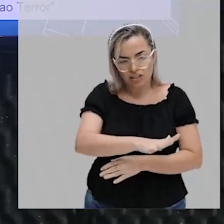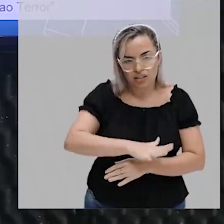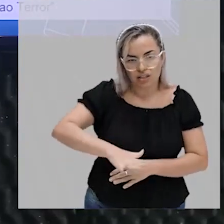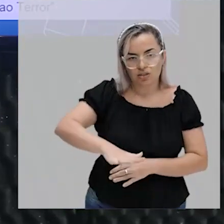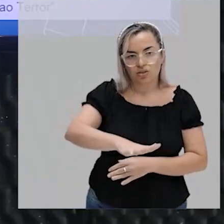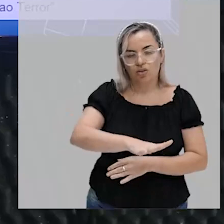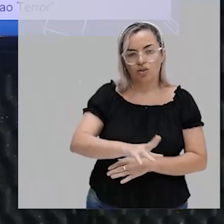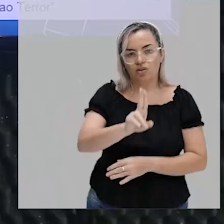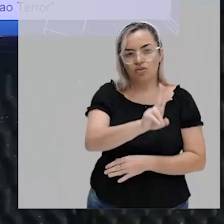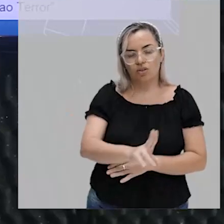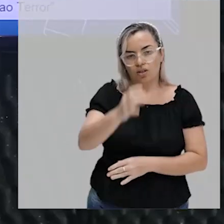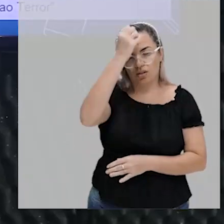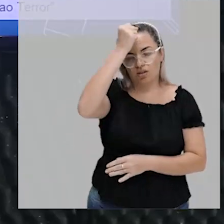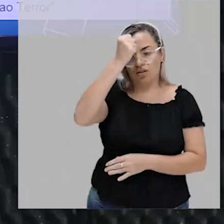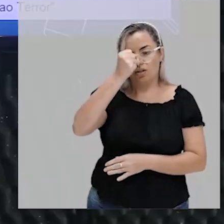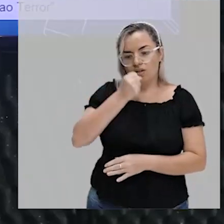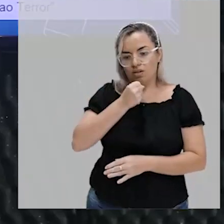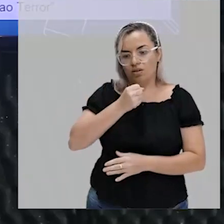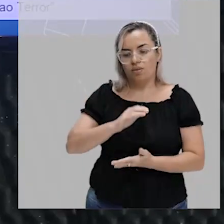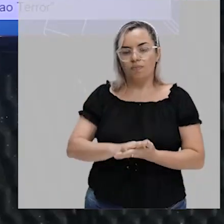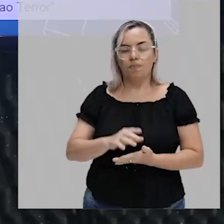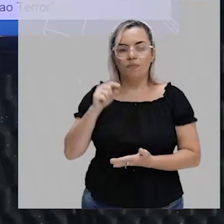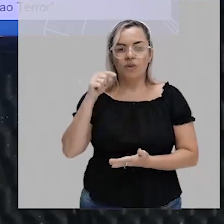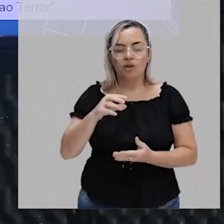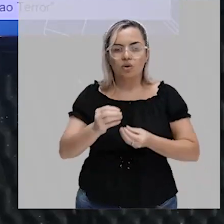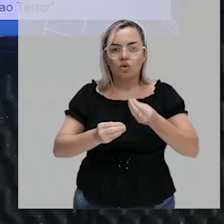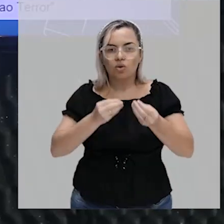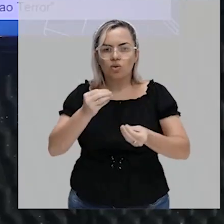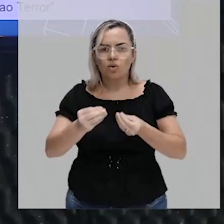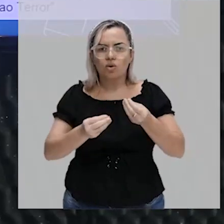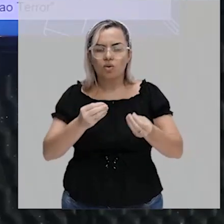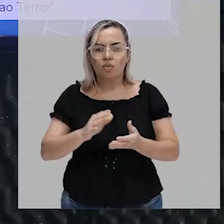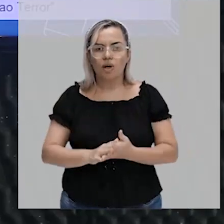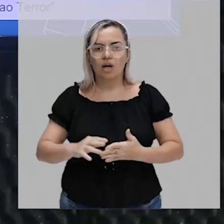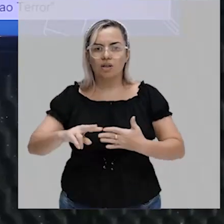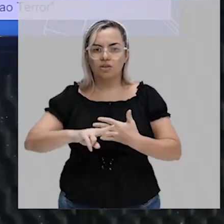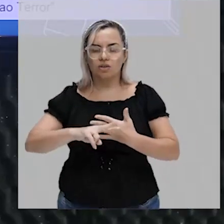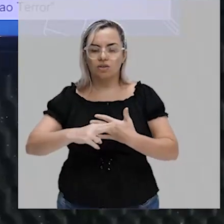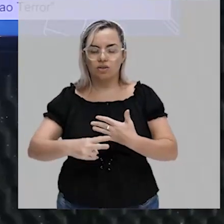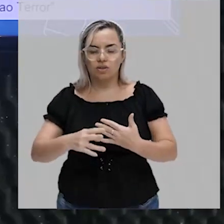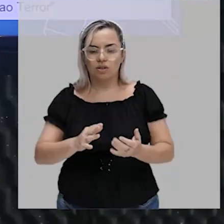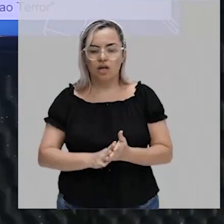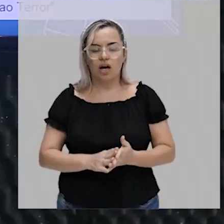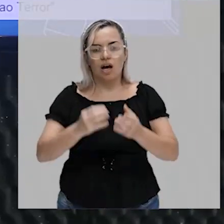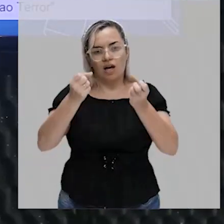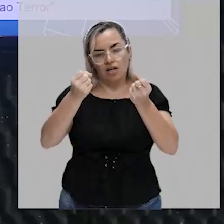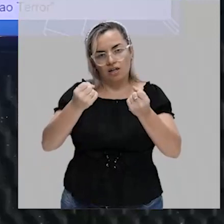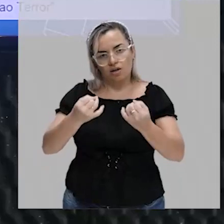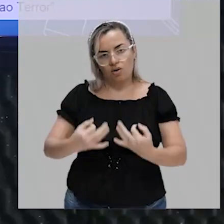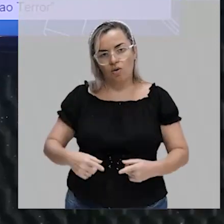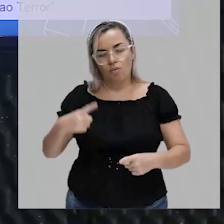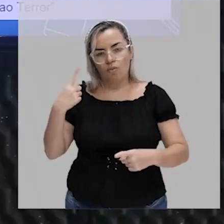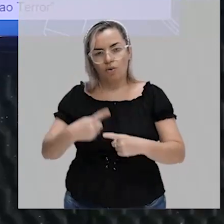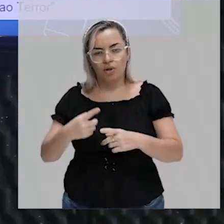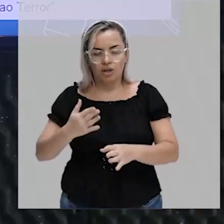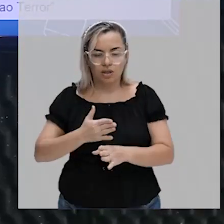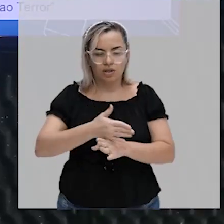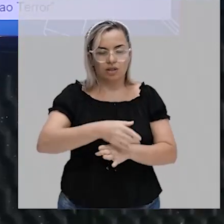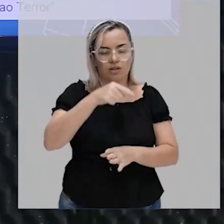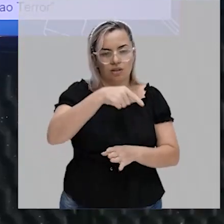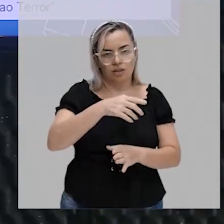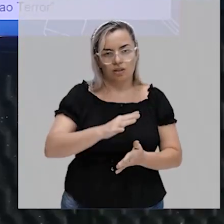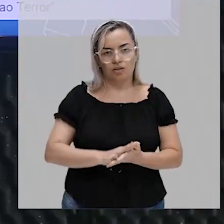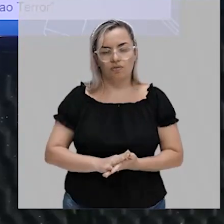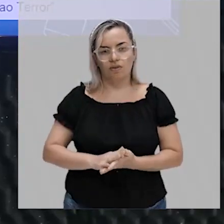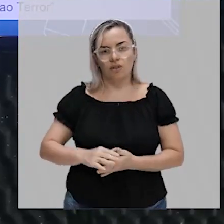ao poder, né, mais forte do que nunca, estava dando, né, ali espaço para a Al-Qaeda se manifestar. Então, os Estados Unidos